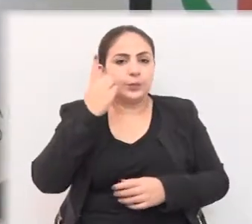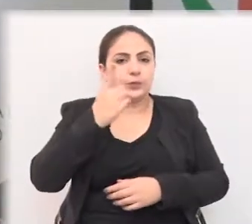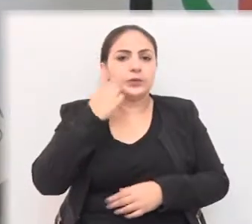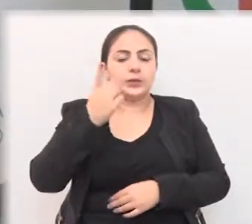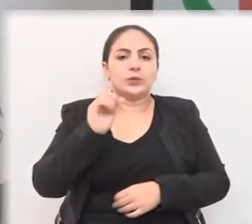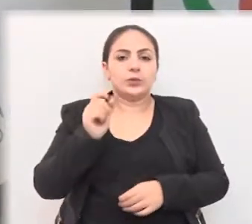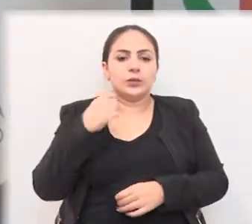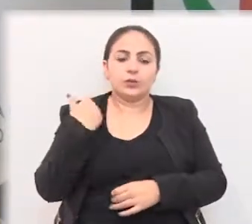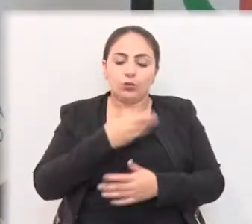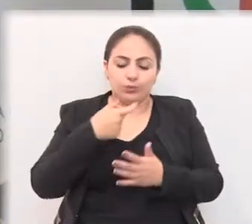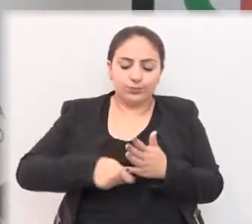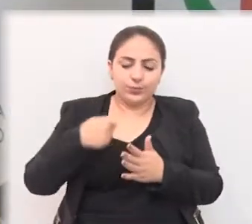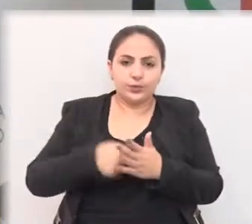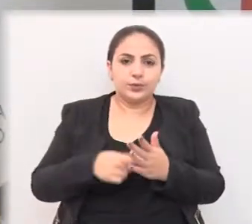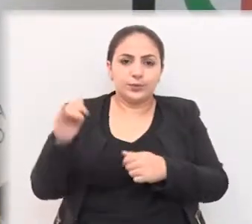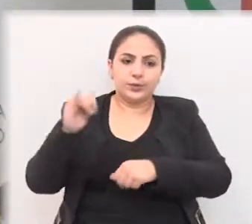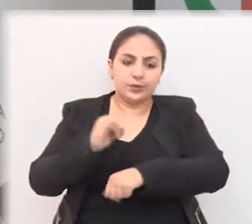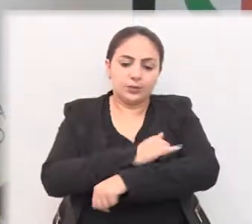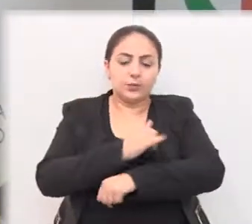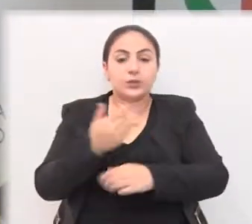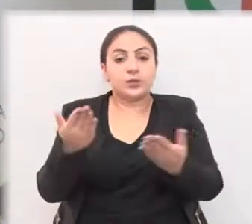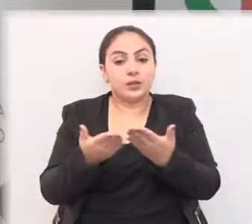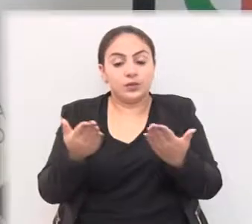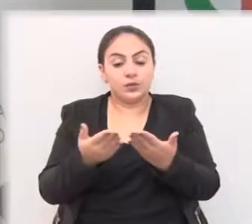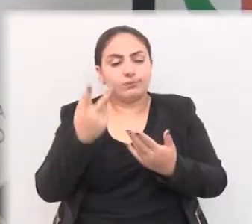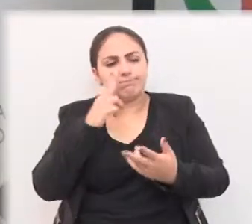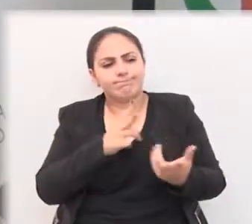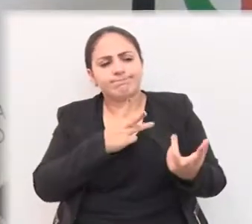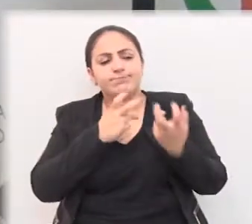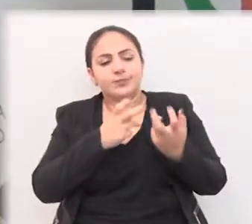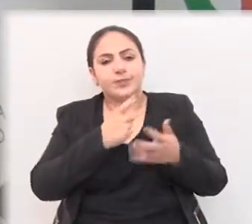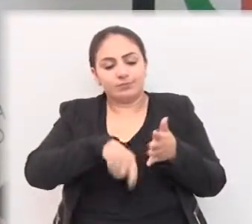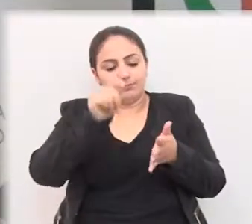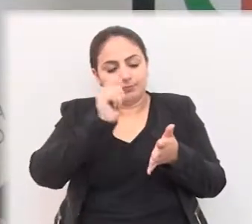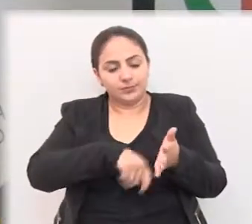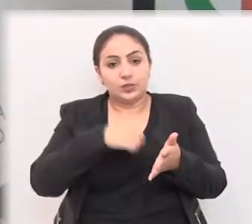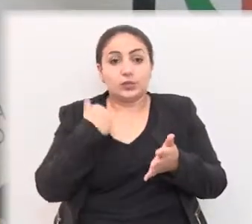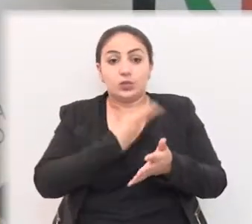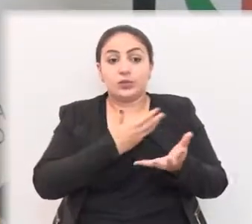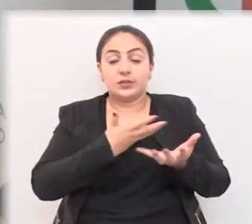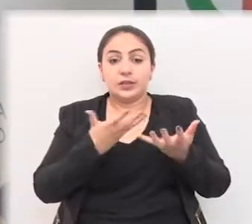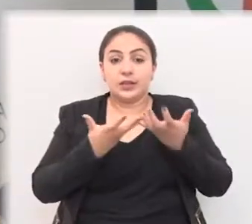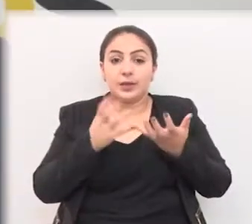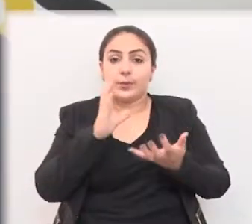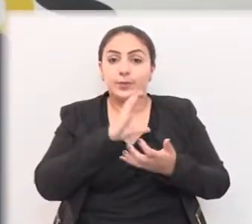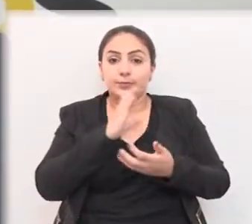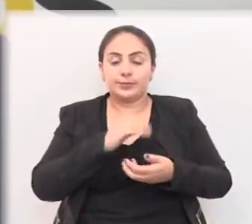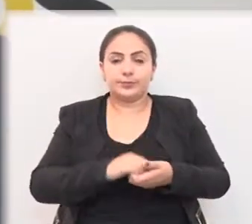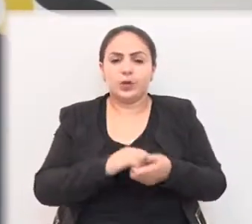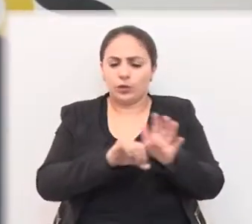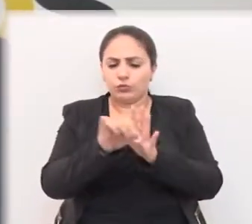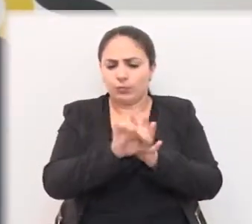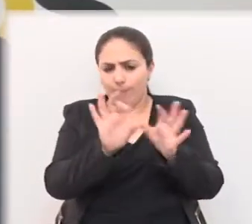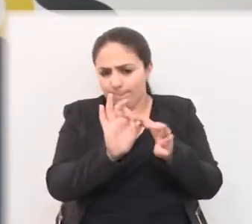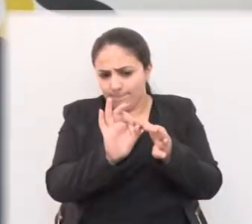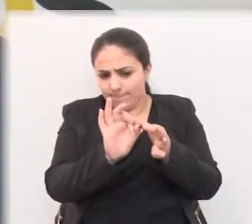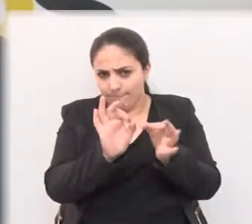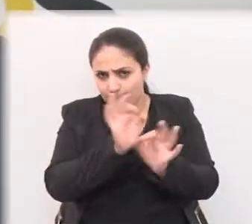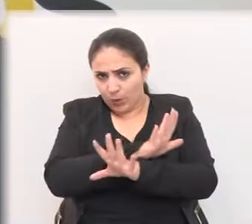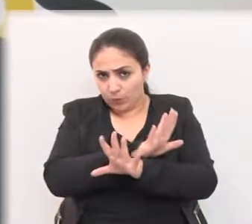que lutamos por esse aeroporto e agora, vendo esse convênio sendo assinado, nós queremos que a obra tenha agilidade. O edital está